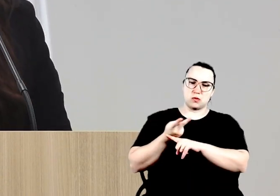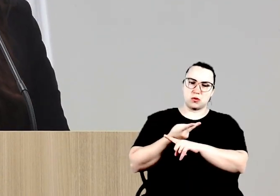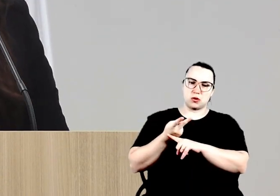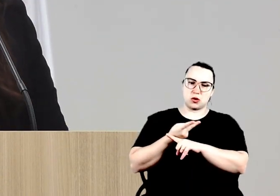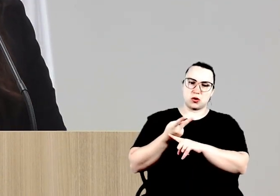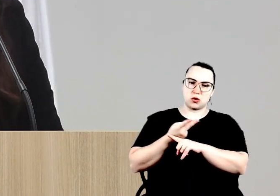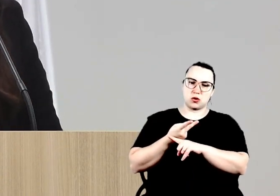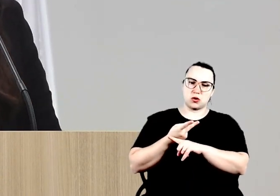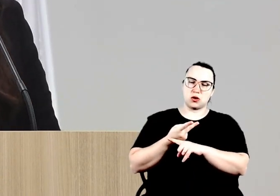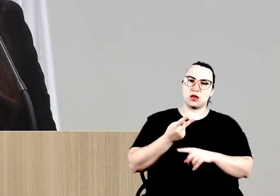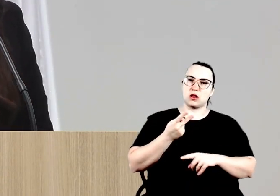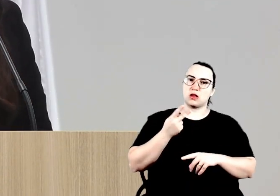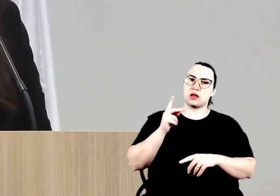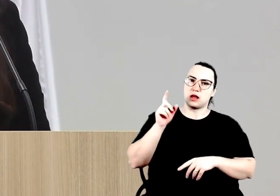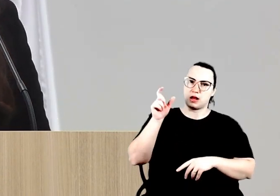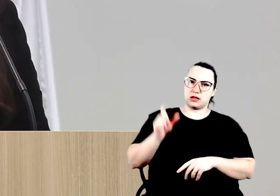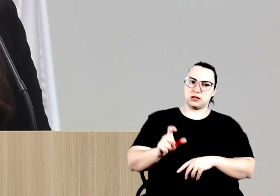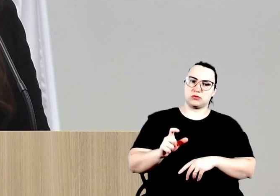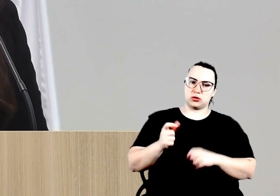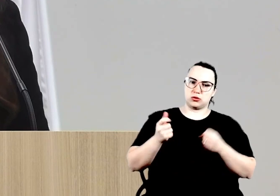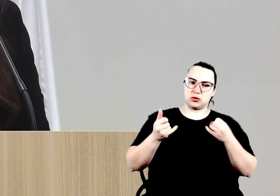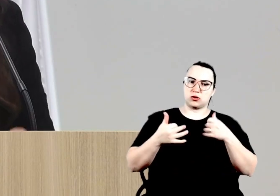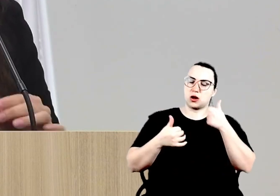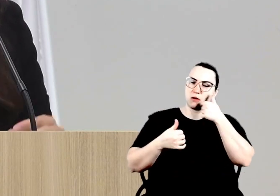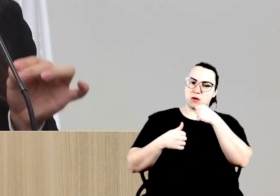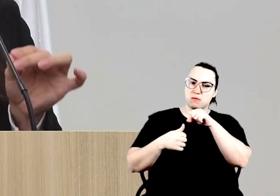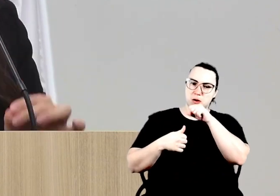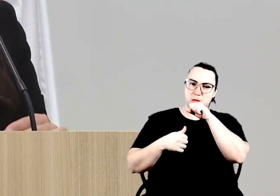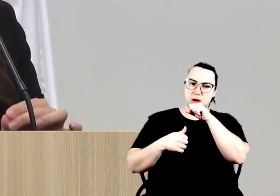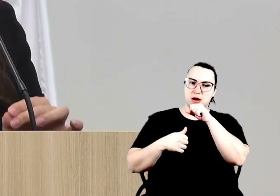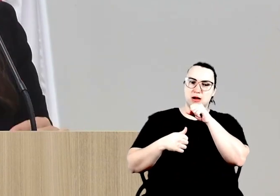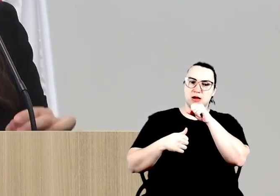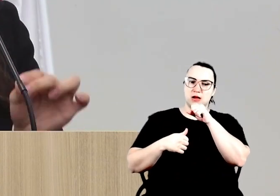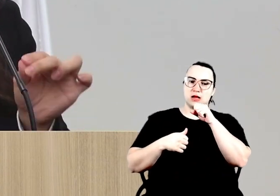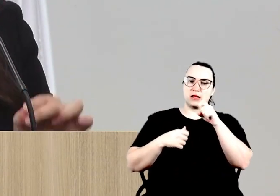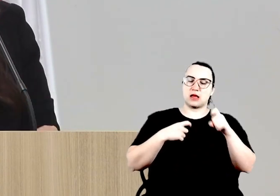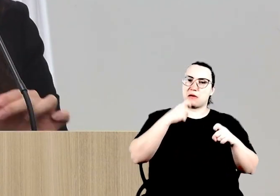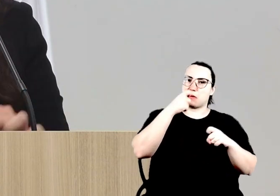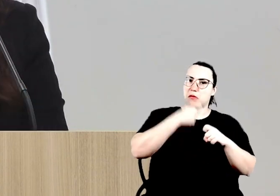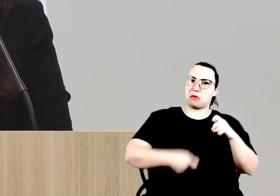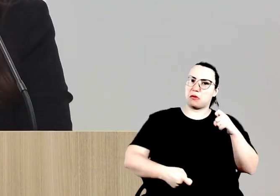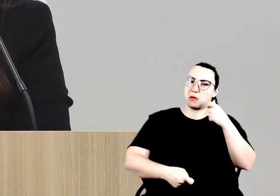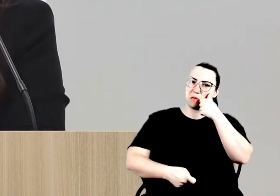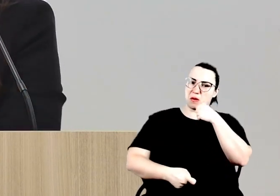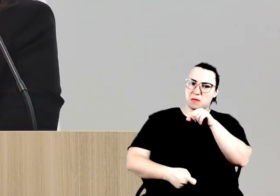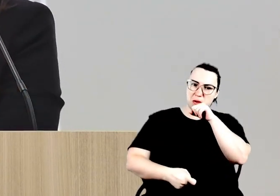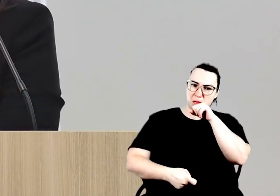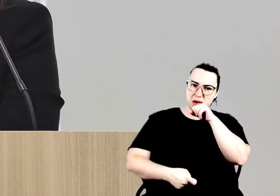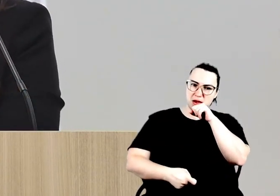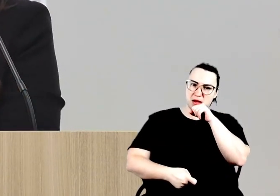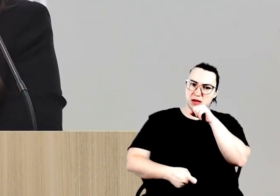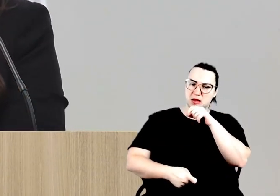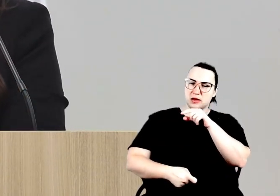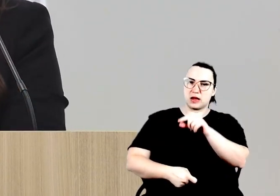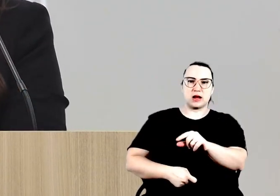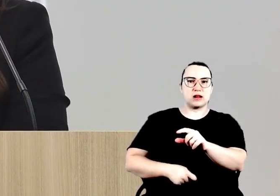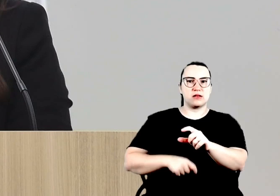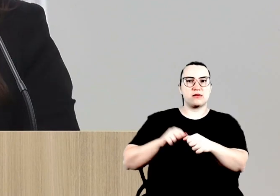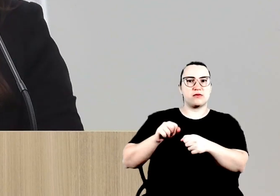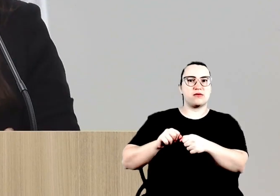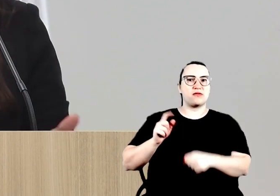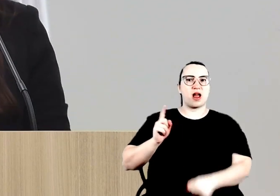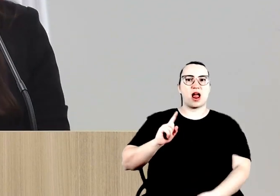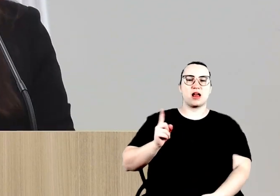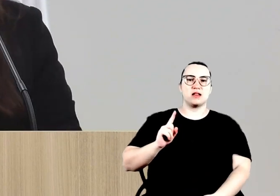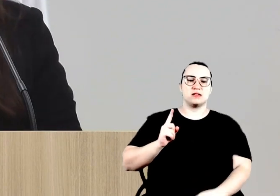caso, de uma mãe que estava respondendo lá por estupro, sem ter cometido o estupro. Por quê?